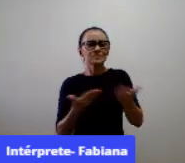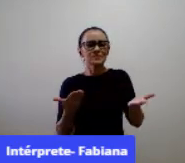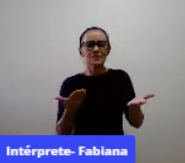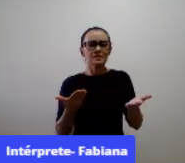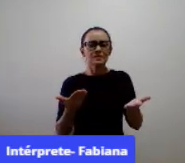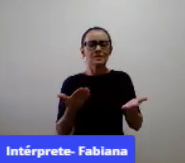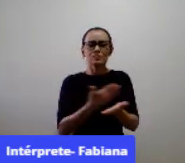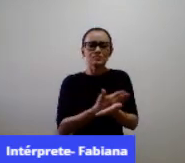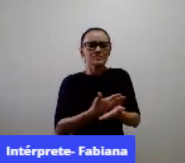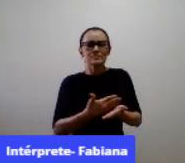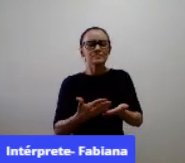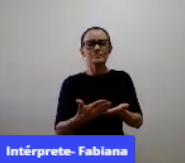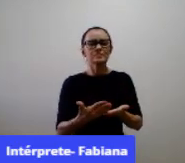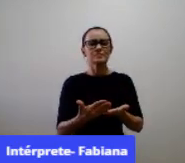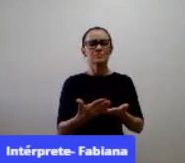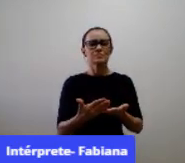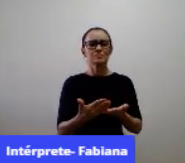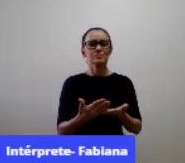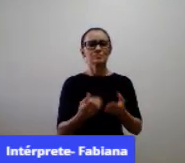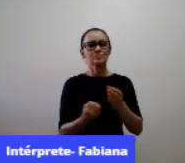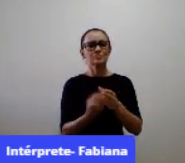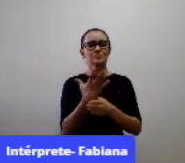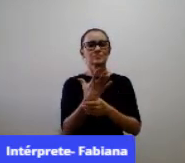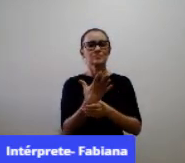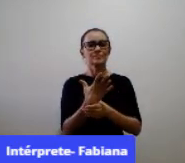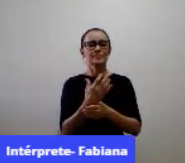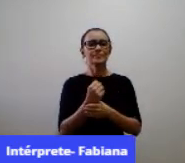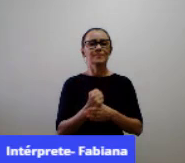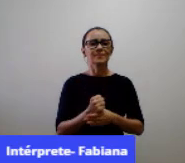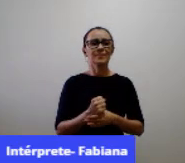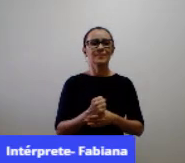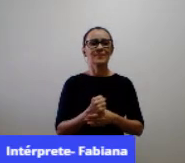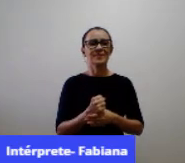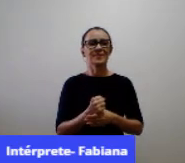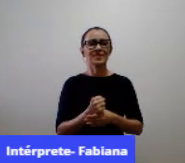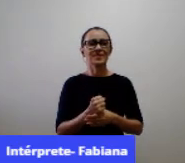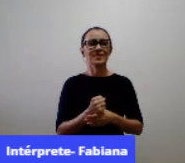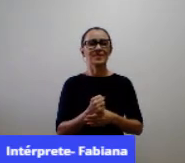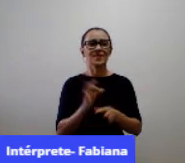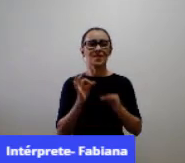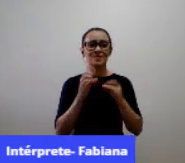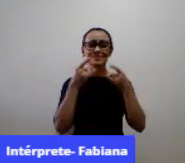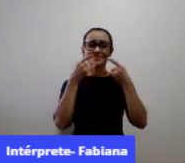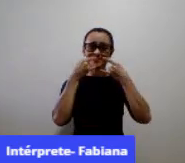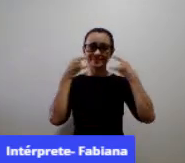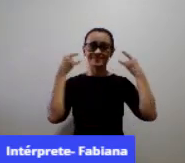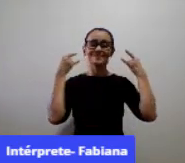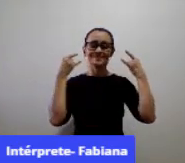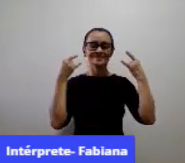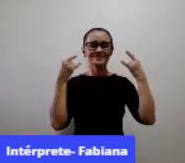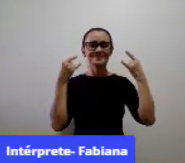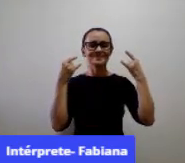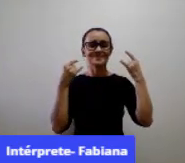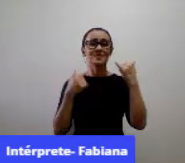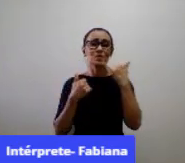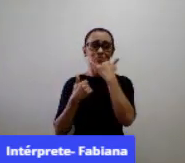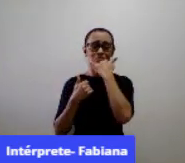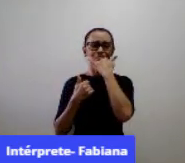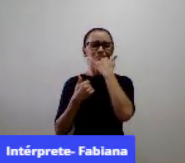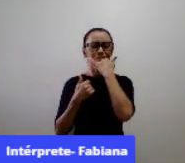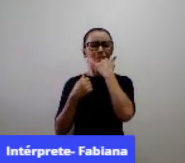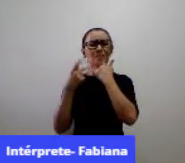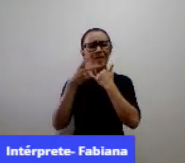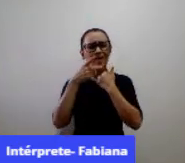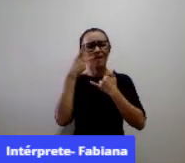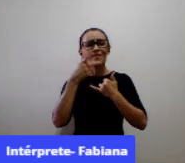que nós sabemos sobre... desculpa, gente, eu vou ajeitar a minha máscara constantemente, porque quando você fala com máscara fica